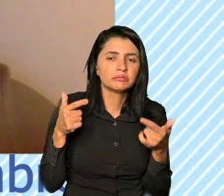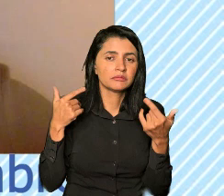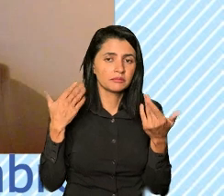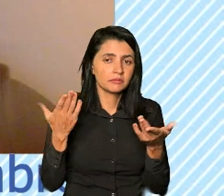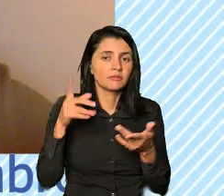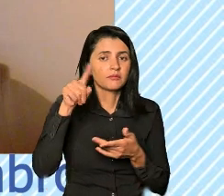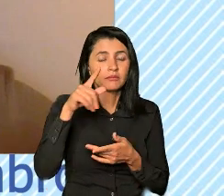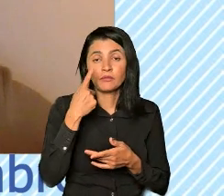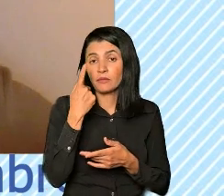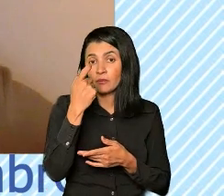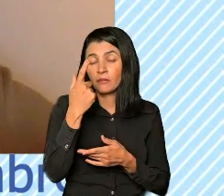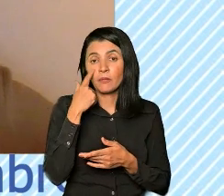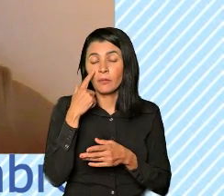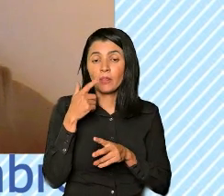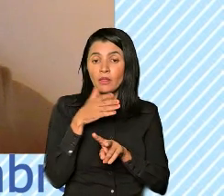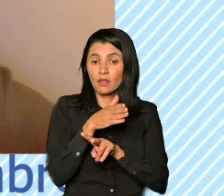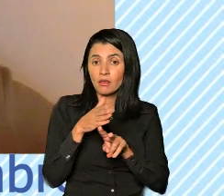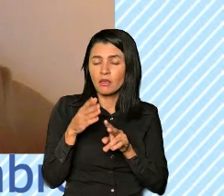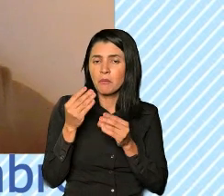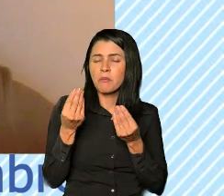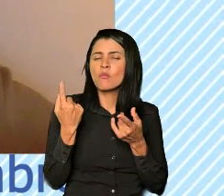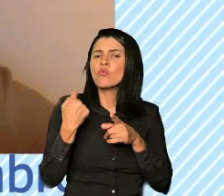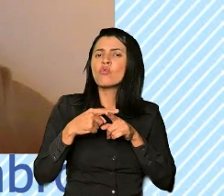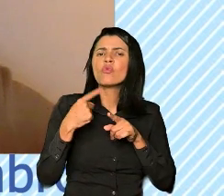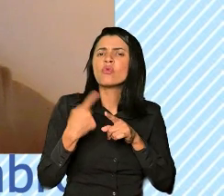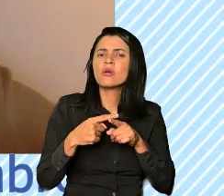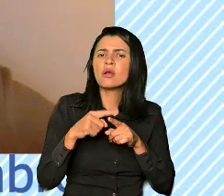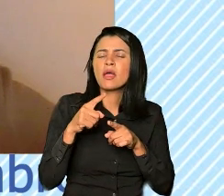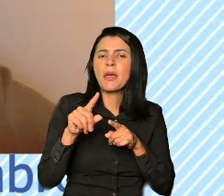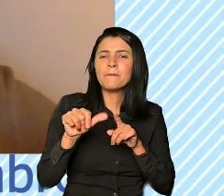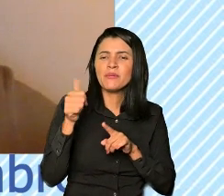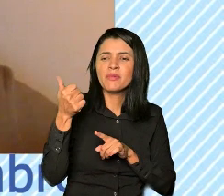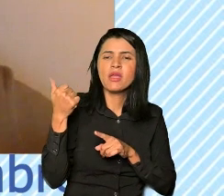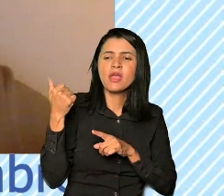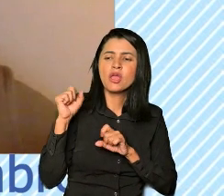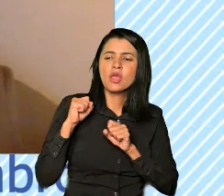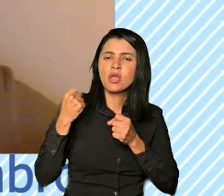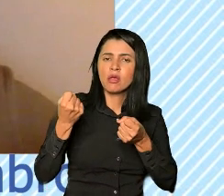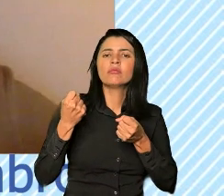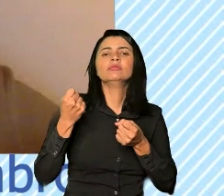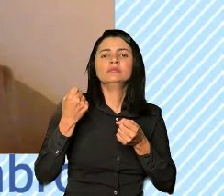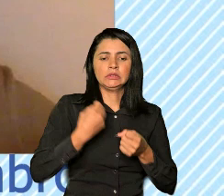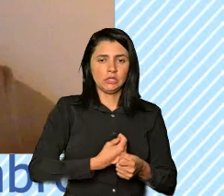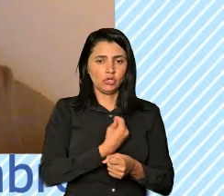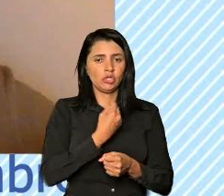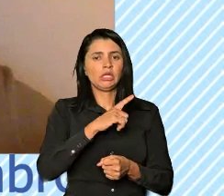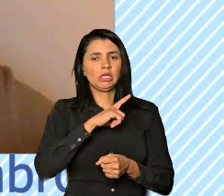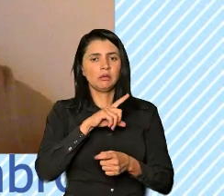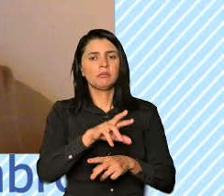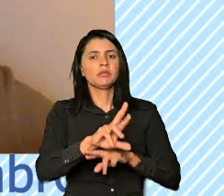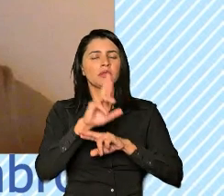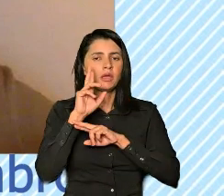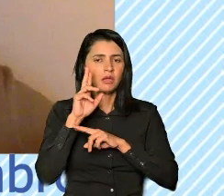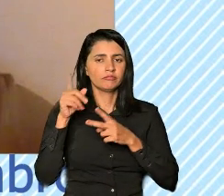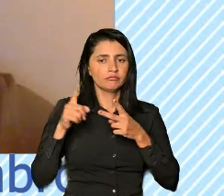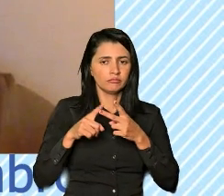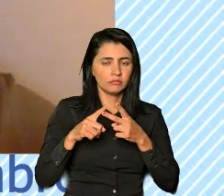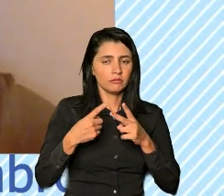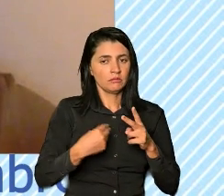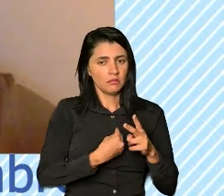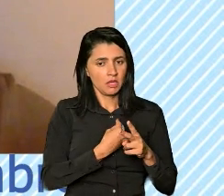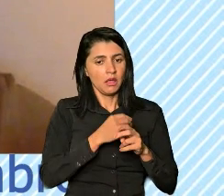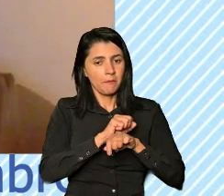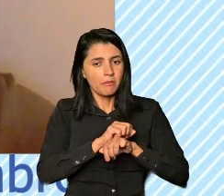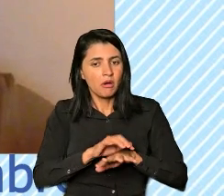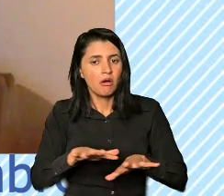acho que é interessante essa dualidade, porque primeira luta, existir e ser representado. Segunda luta, ter essa existência